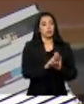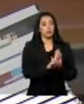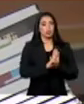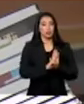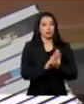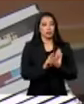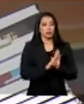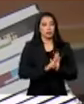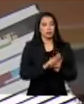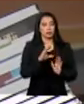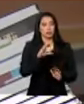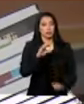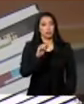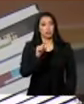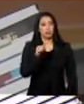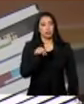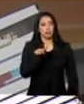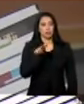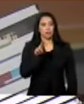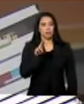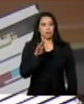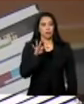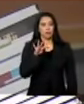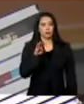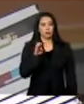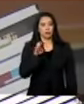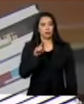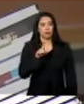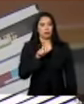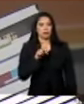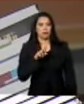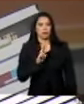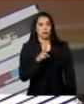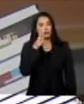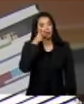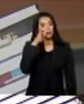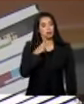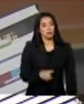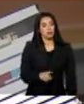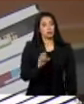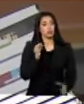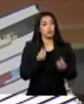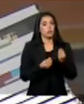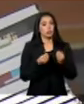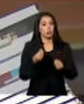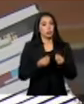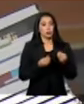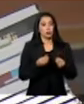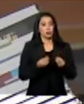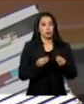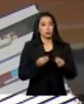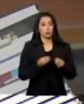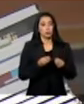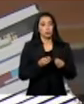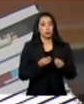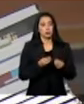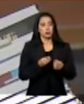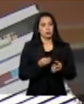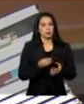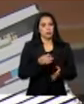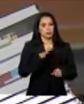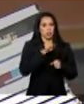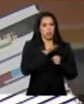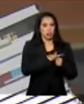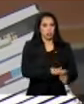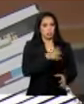custódia cautelar. Assinala a impropriedade da utilização abusiva de recurso com o fim de